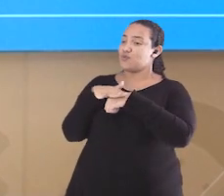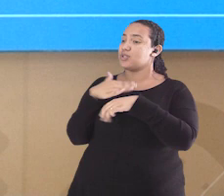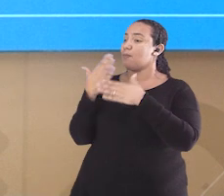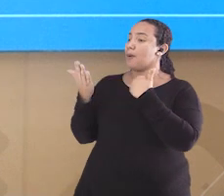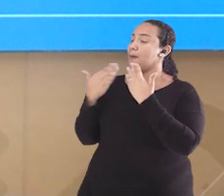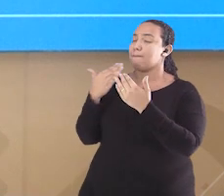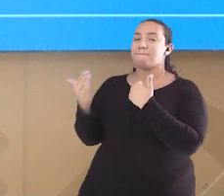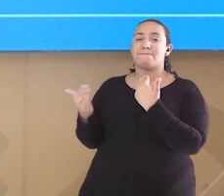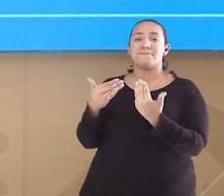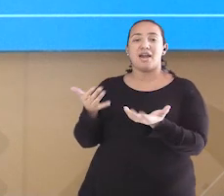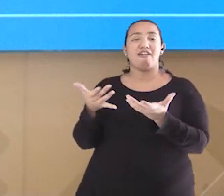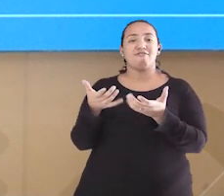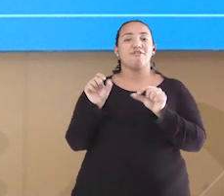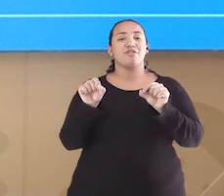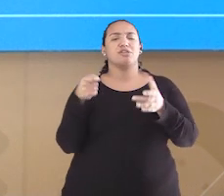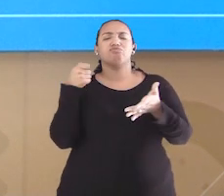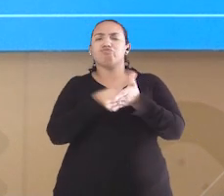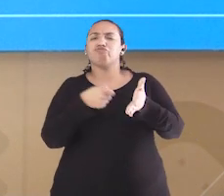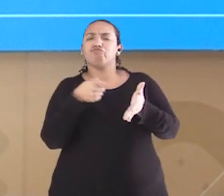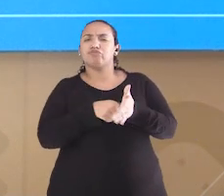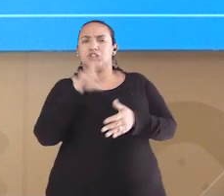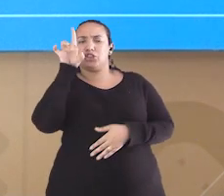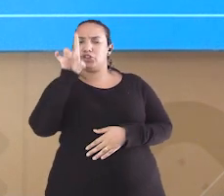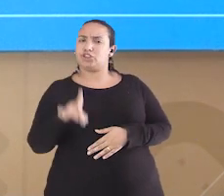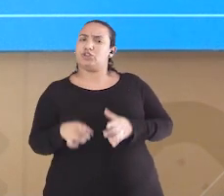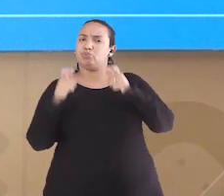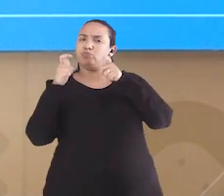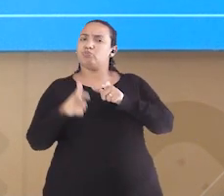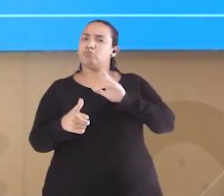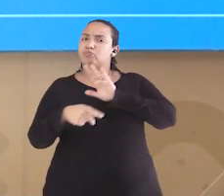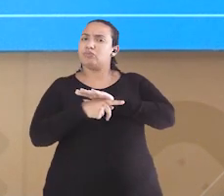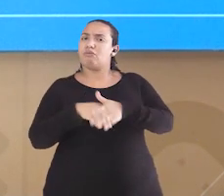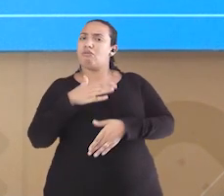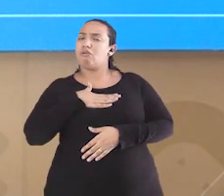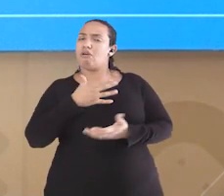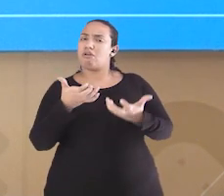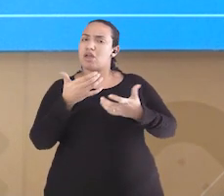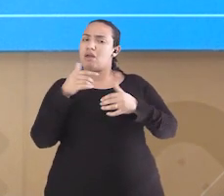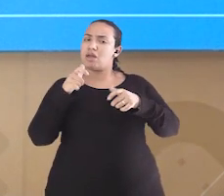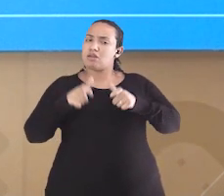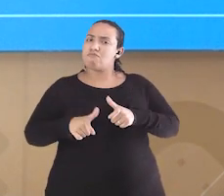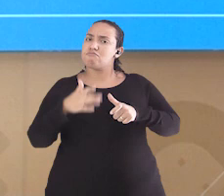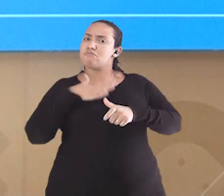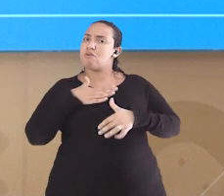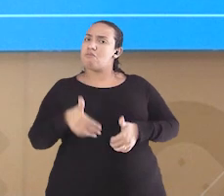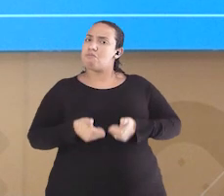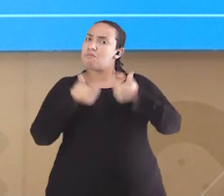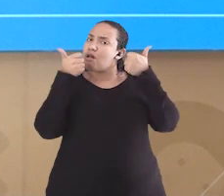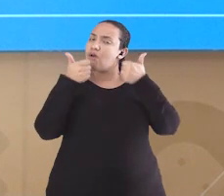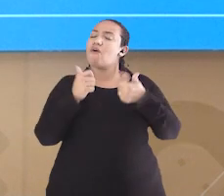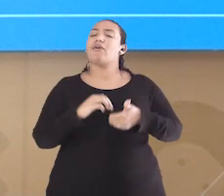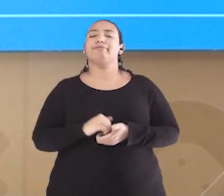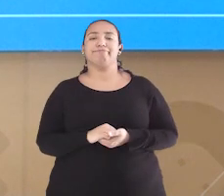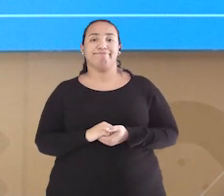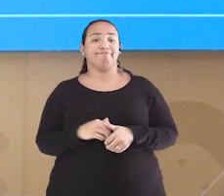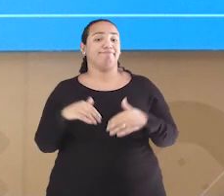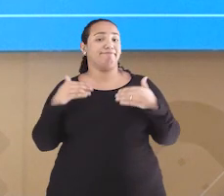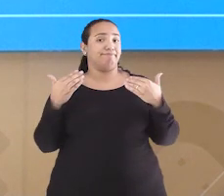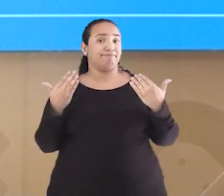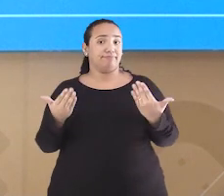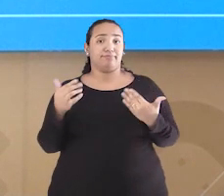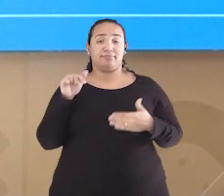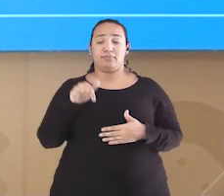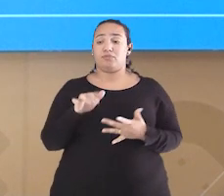se mobilizam para exigir os seus direitos enquanto moradores, solicitando melhorias no bairro em que moram.